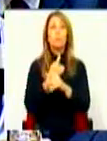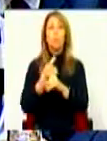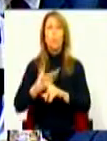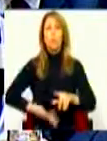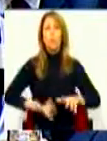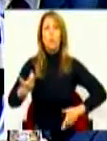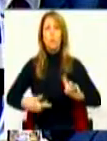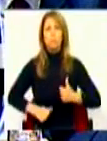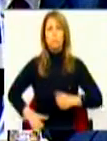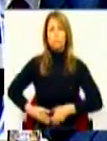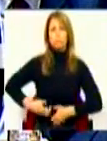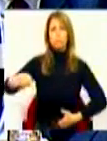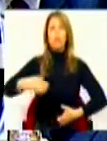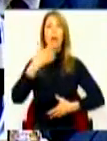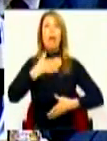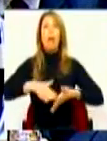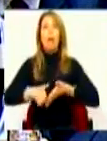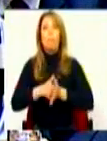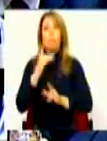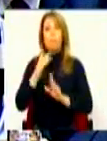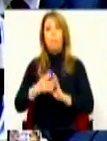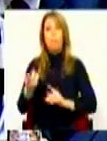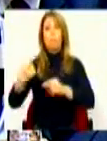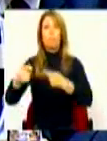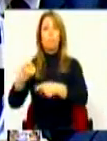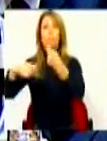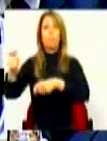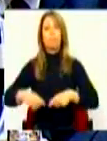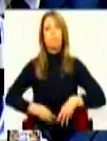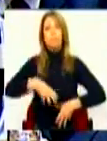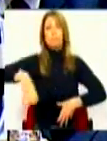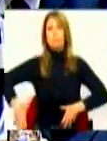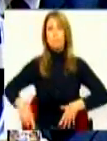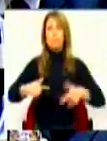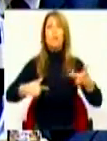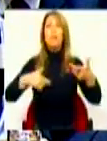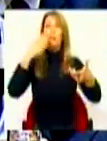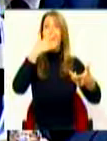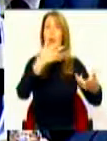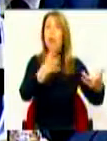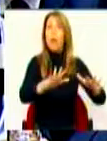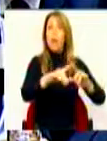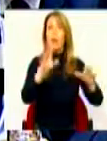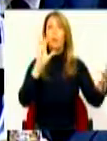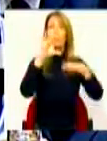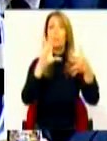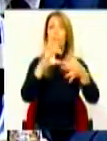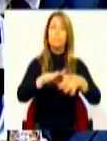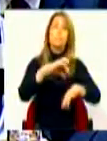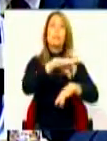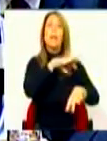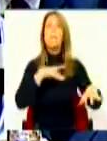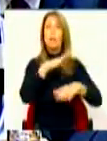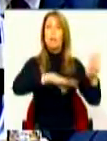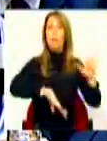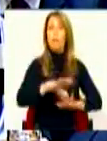e de utilização de órgãos humanos fora do contexto da transplantação orientada à finalidade terapêutica e a comercialização de